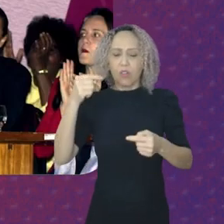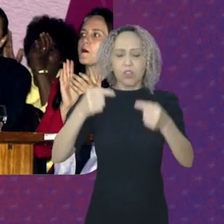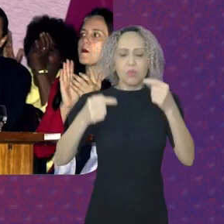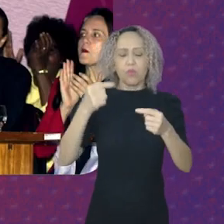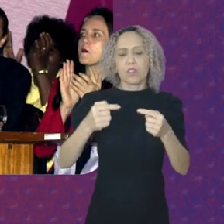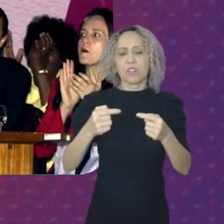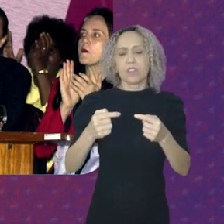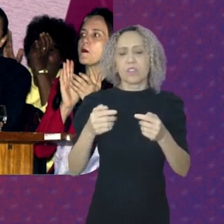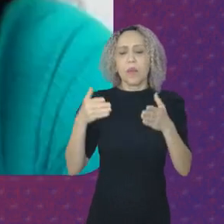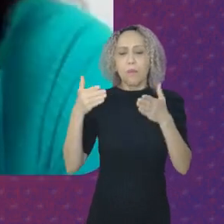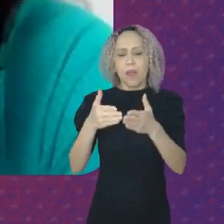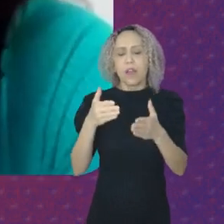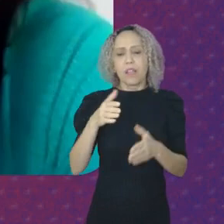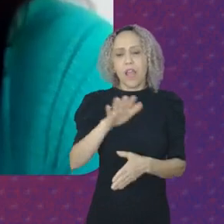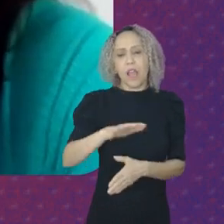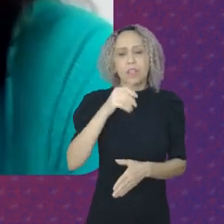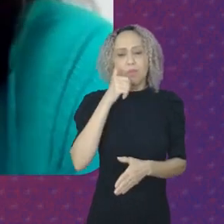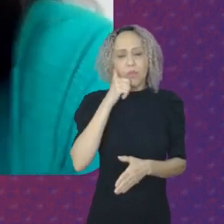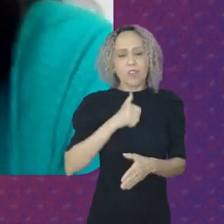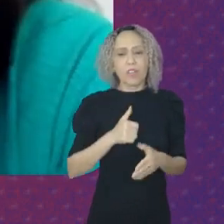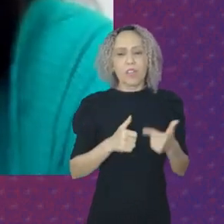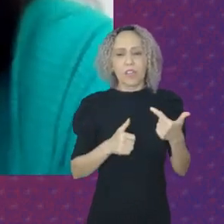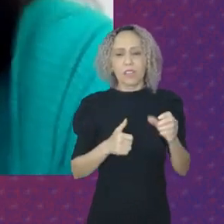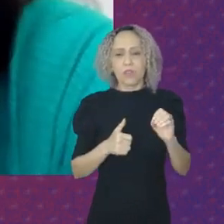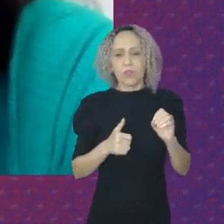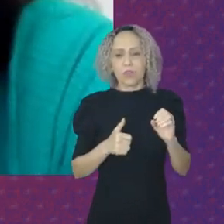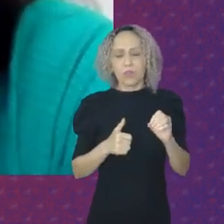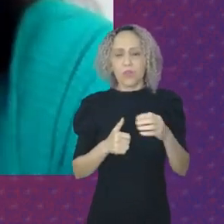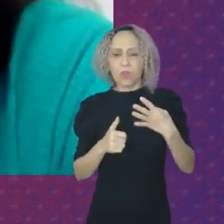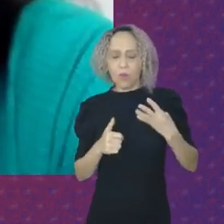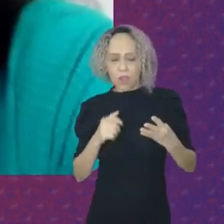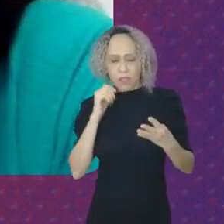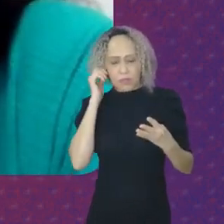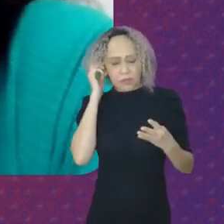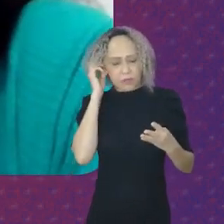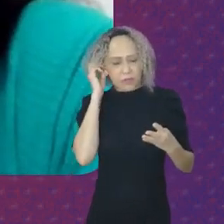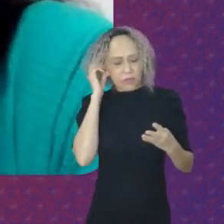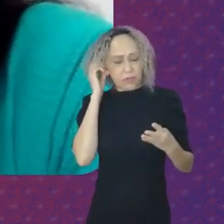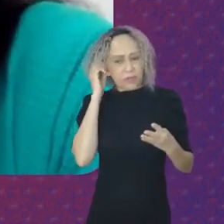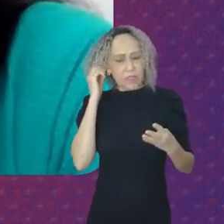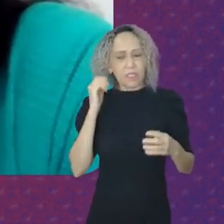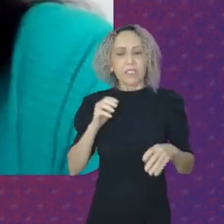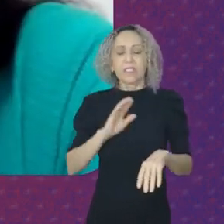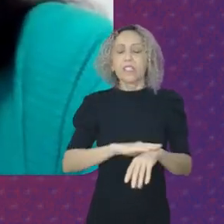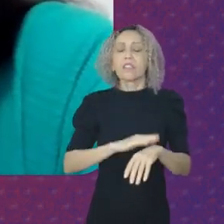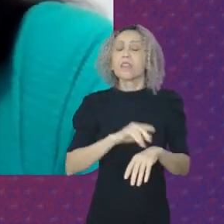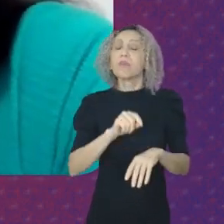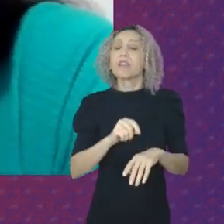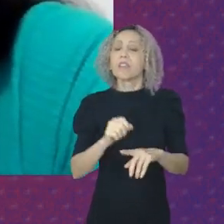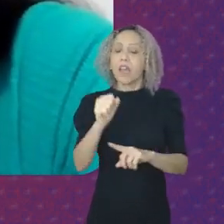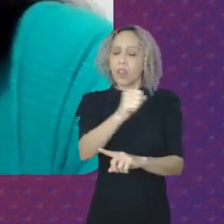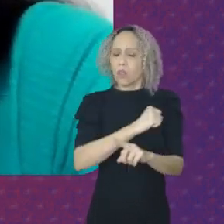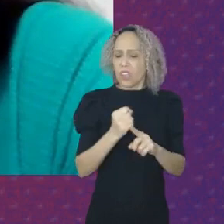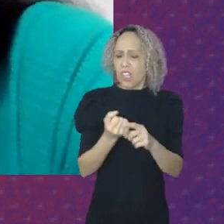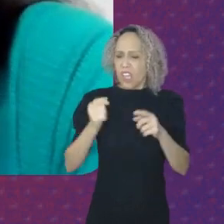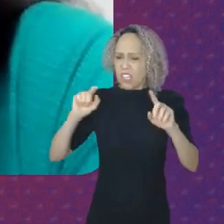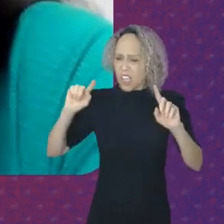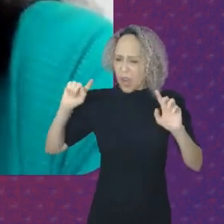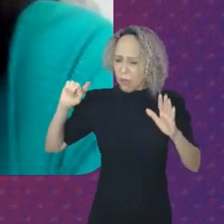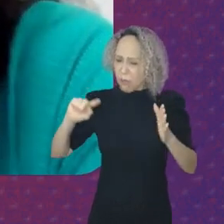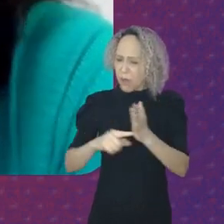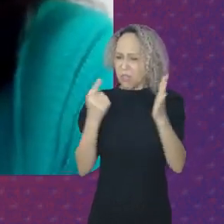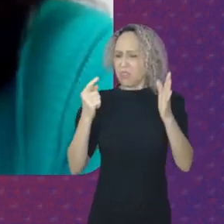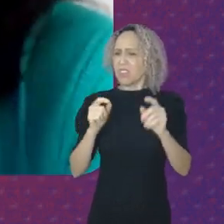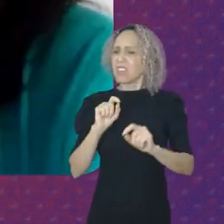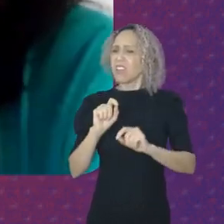E dessa conferência, a sociedade já apontava a violência contra a mulher como uma questão relevante a ser enfrentada pelo